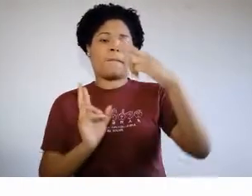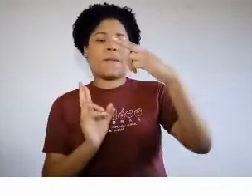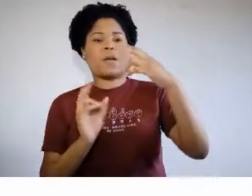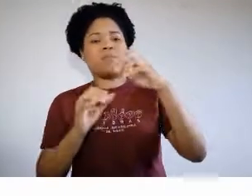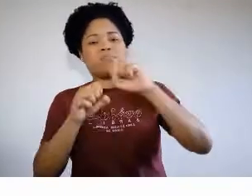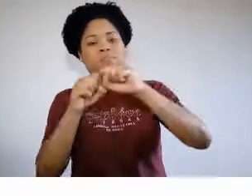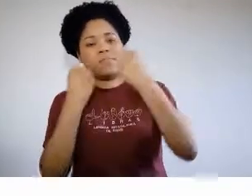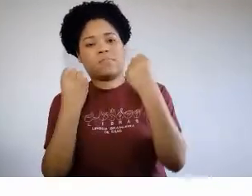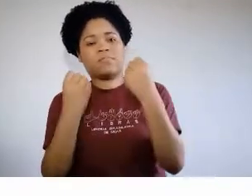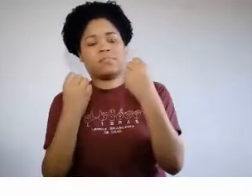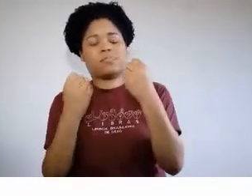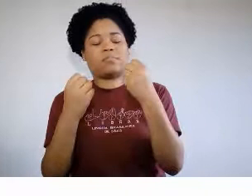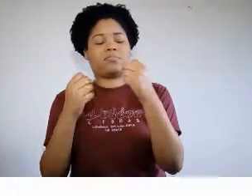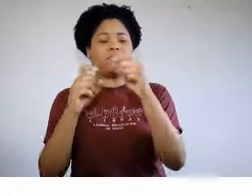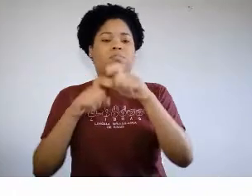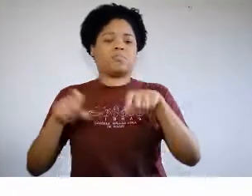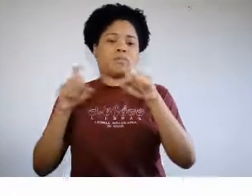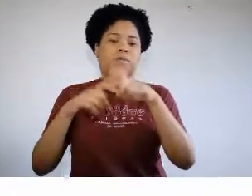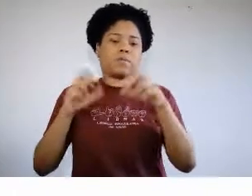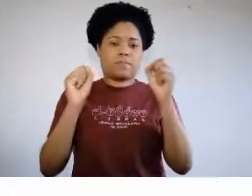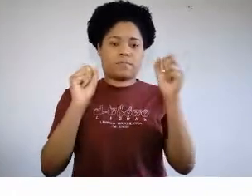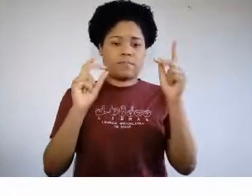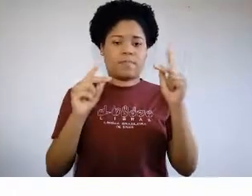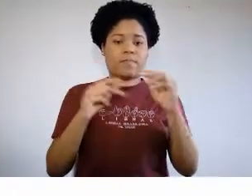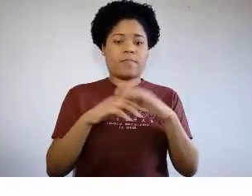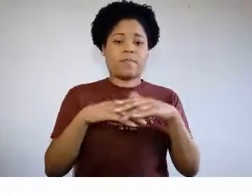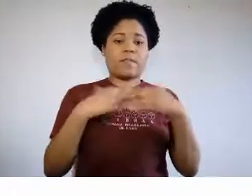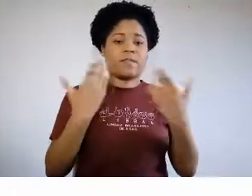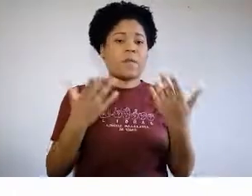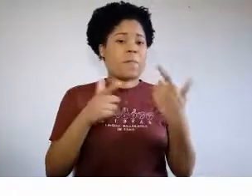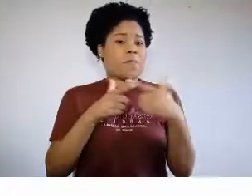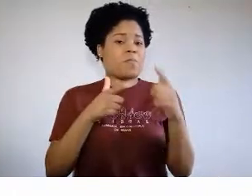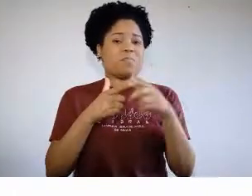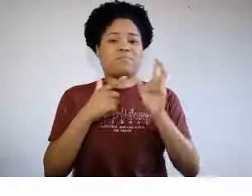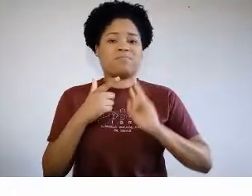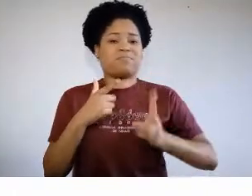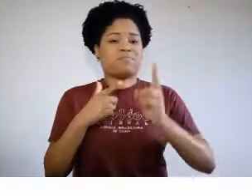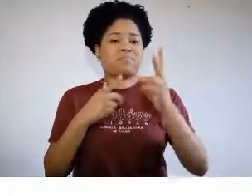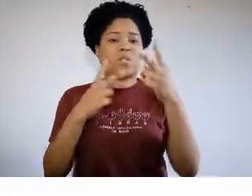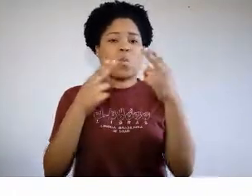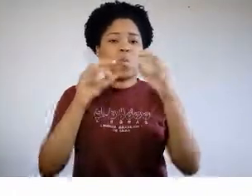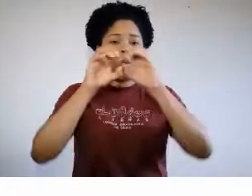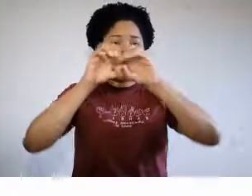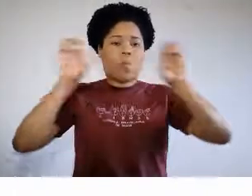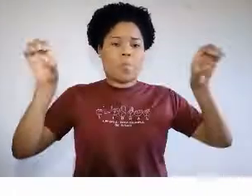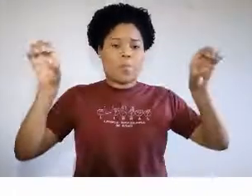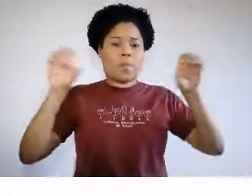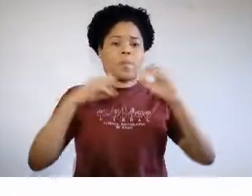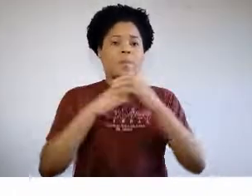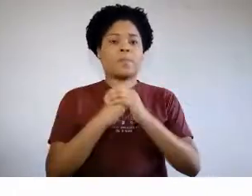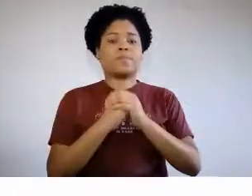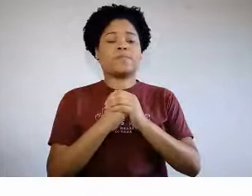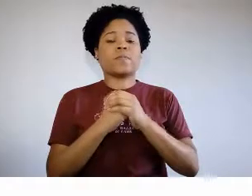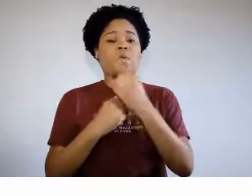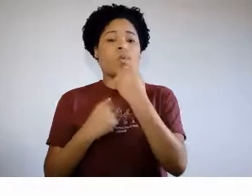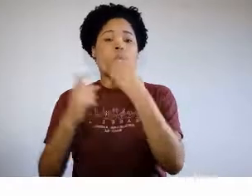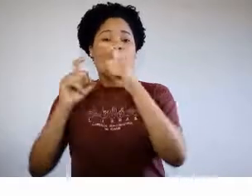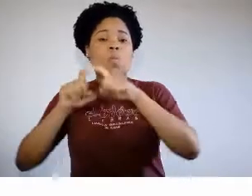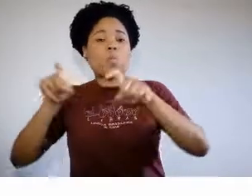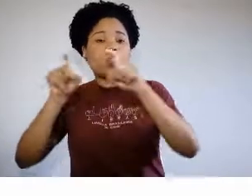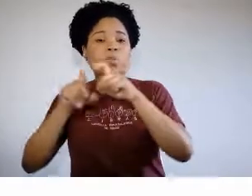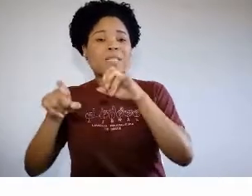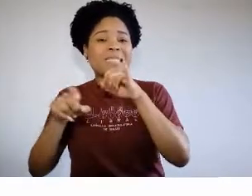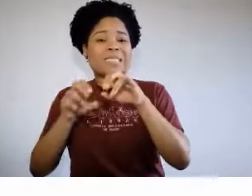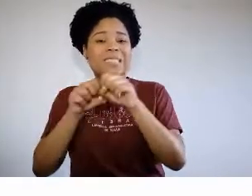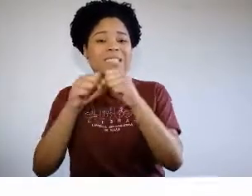naquele pedaço ali daquele computador. Ok, pessoal? Então, o mesmo problema da rede em barra, né?